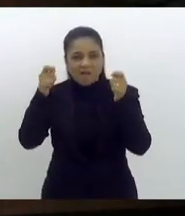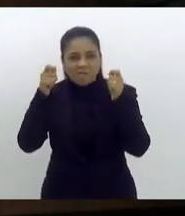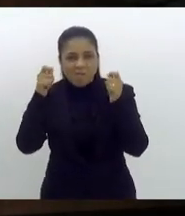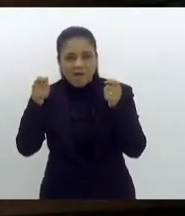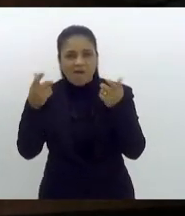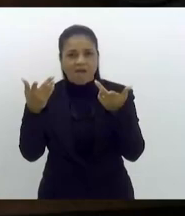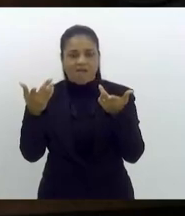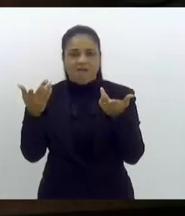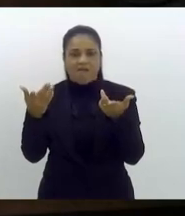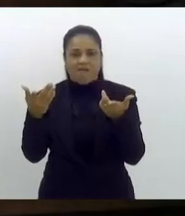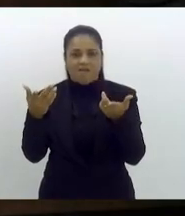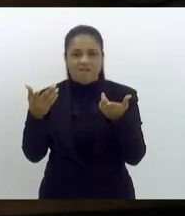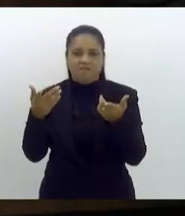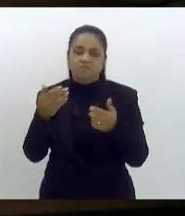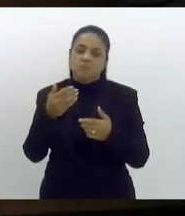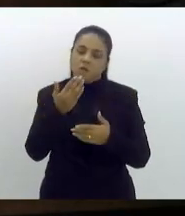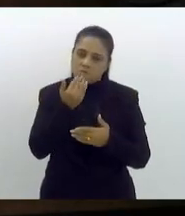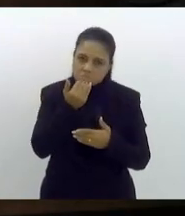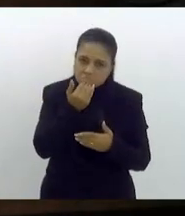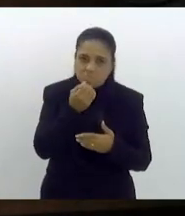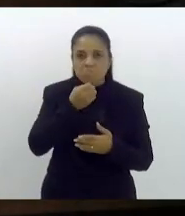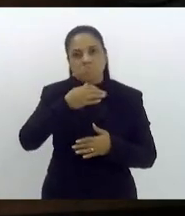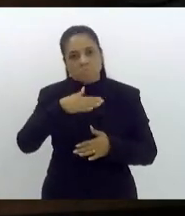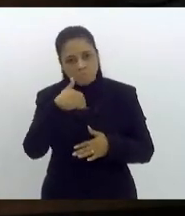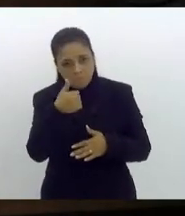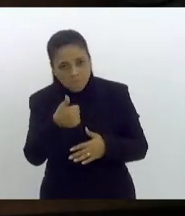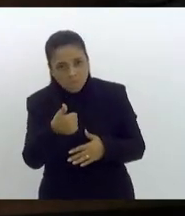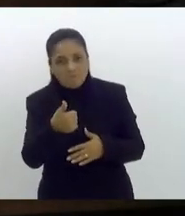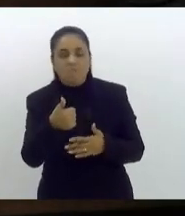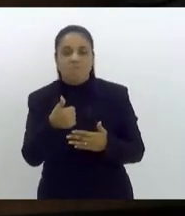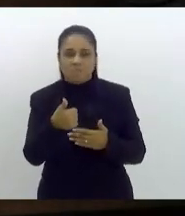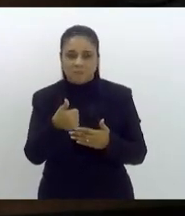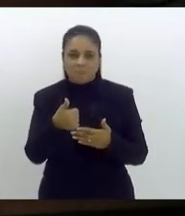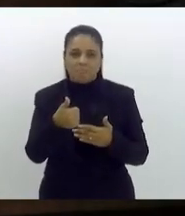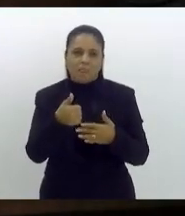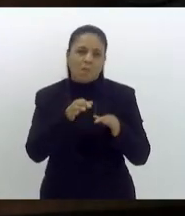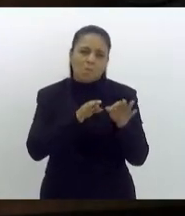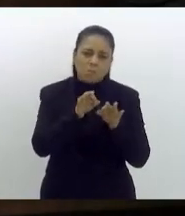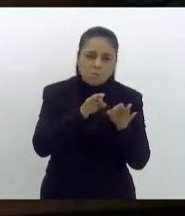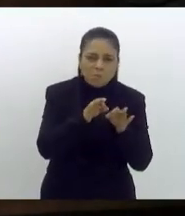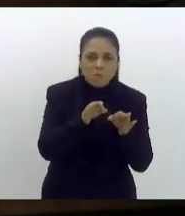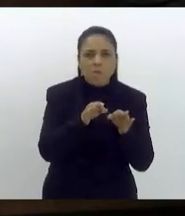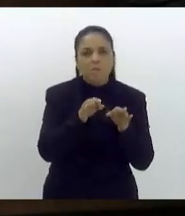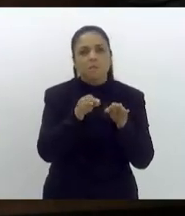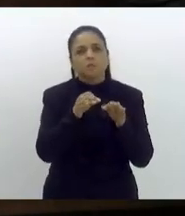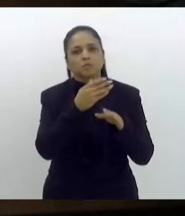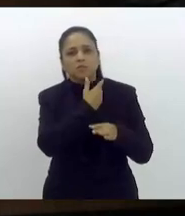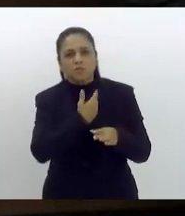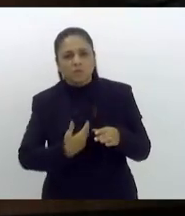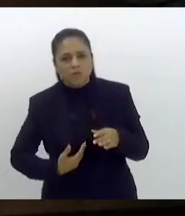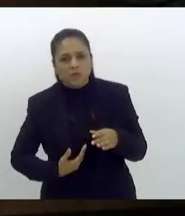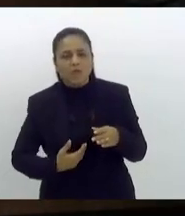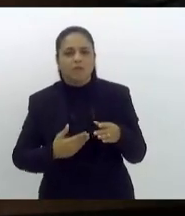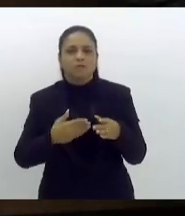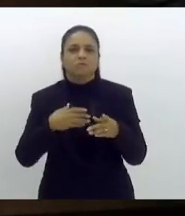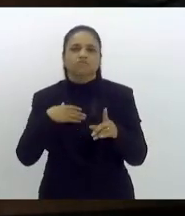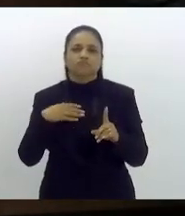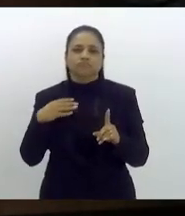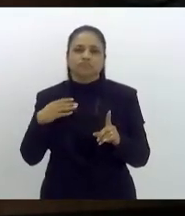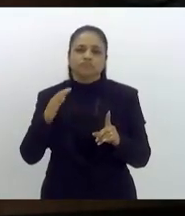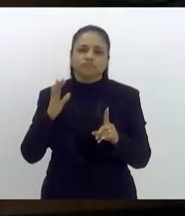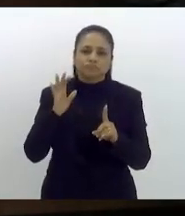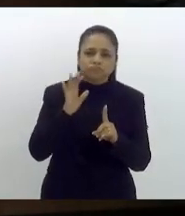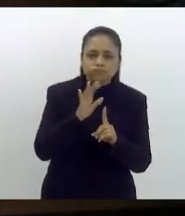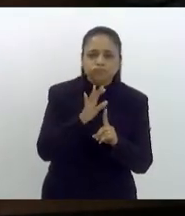hábitos alimentares Sim a gente aceita qualquer tipo de programa do governo que afete as escolas